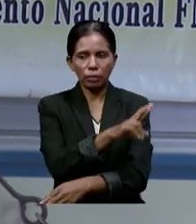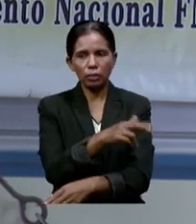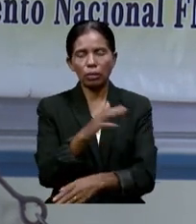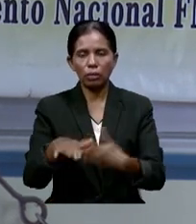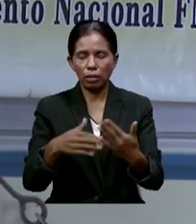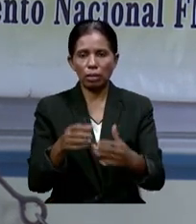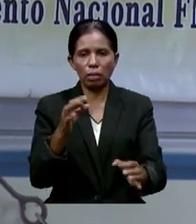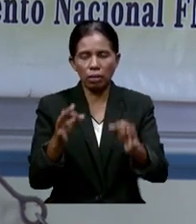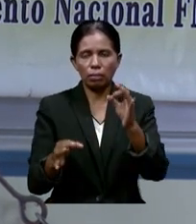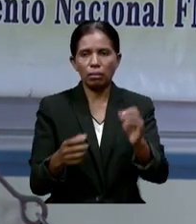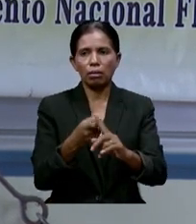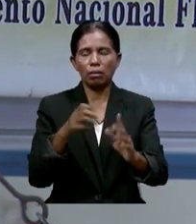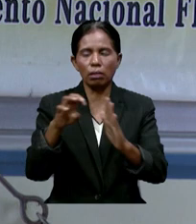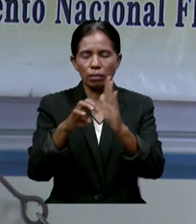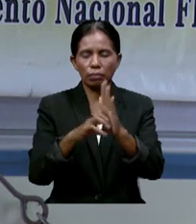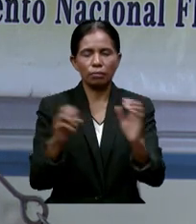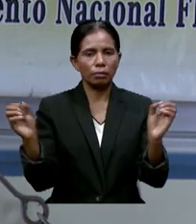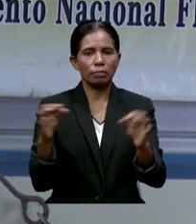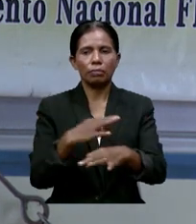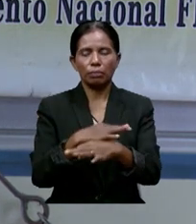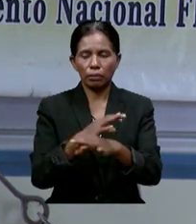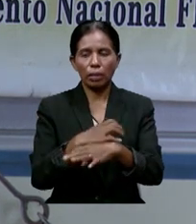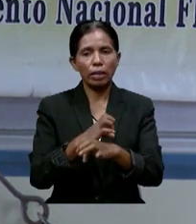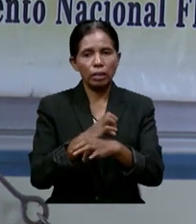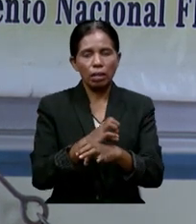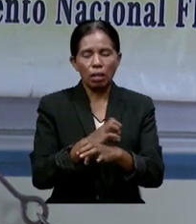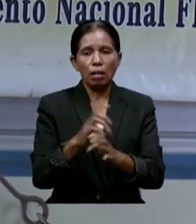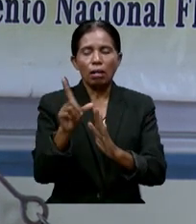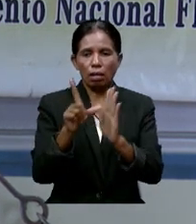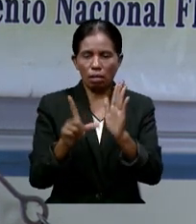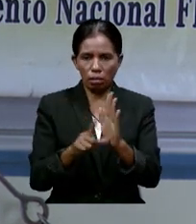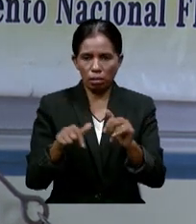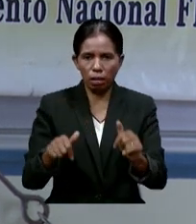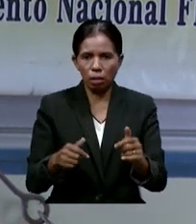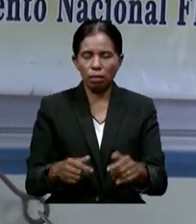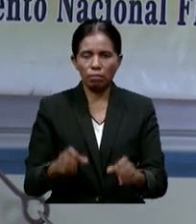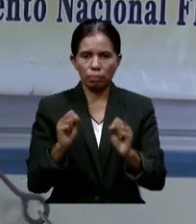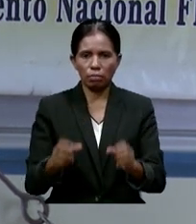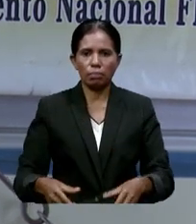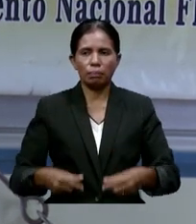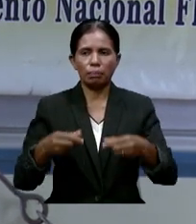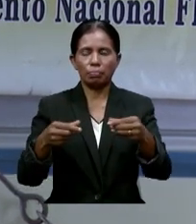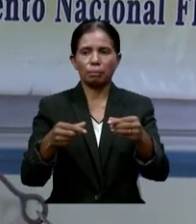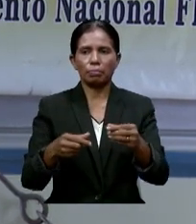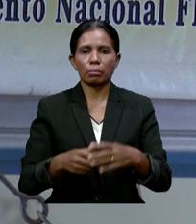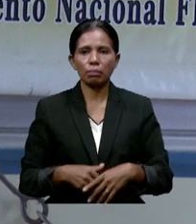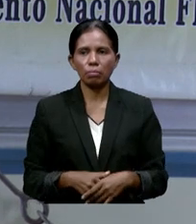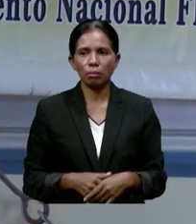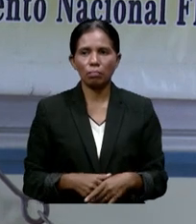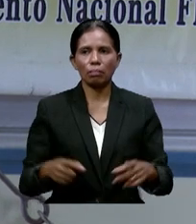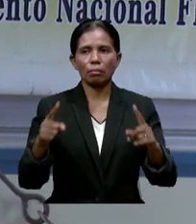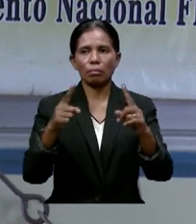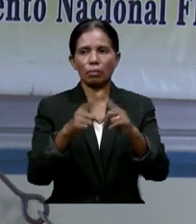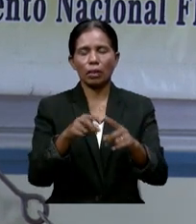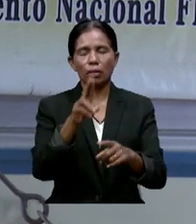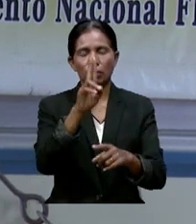quando se estar ne la coiha dia lei ne altera lei ne bele hatob petição unida, vai às Nações